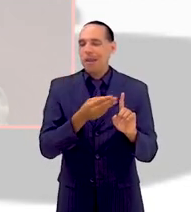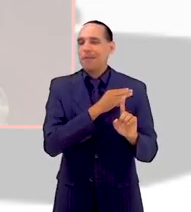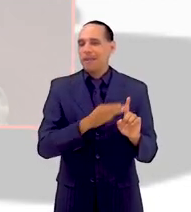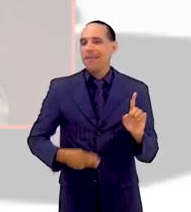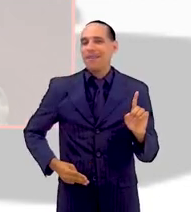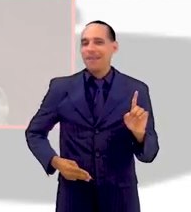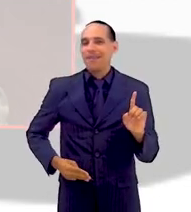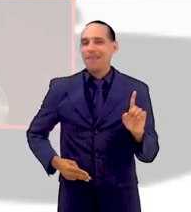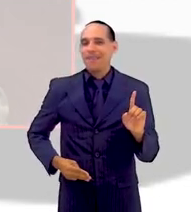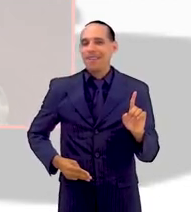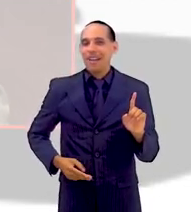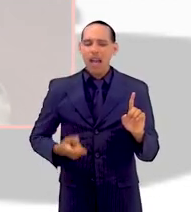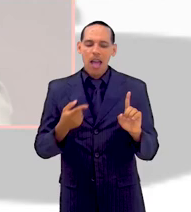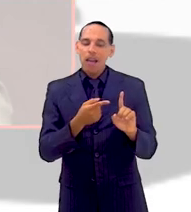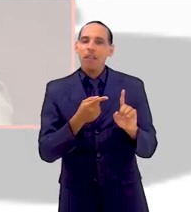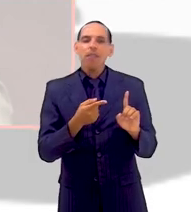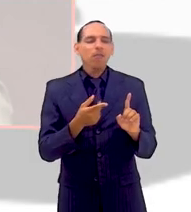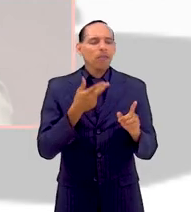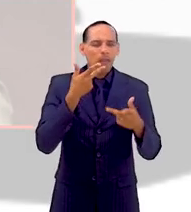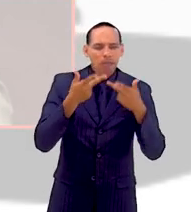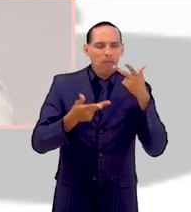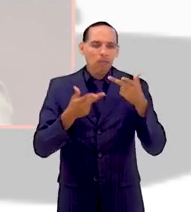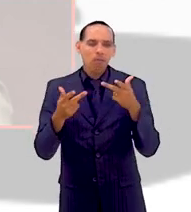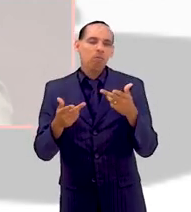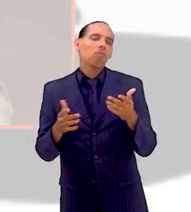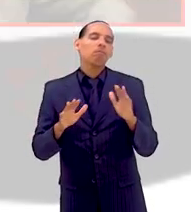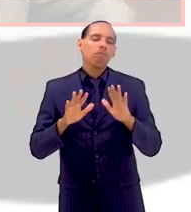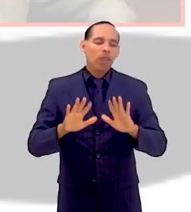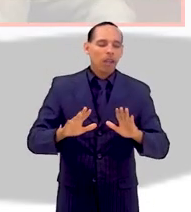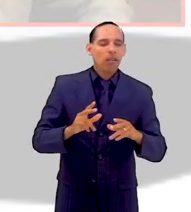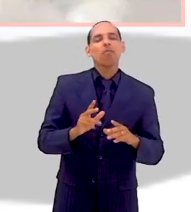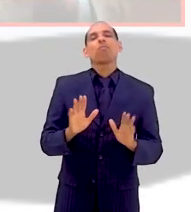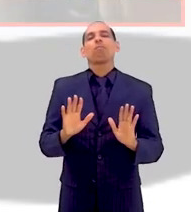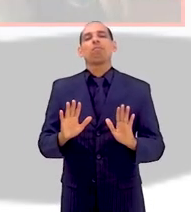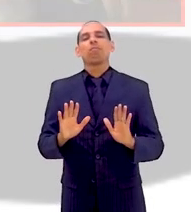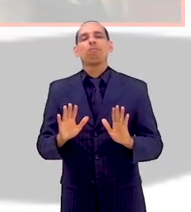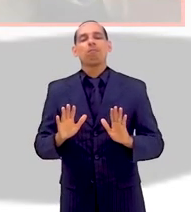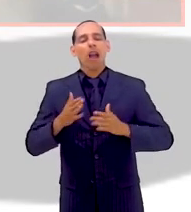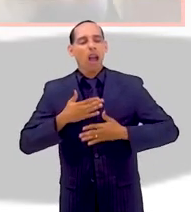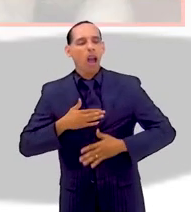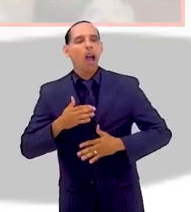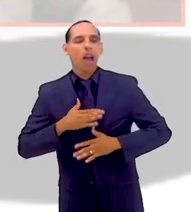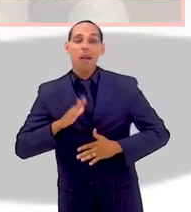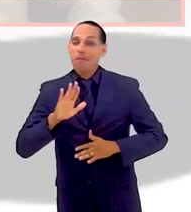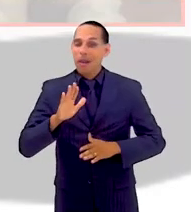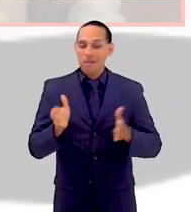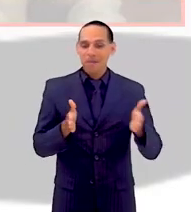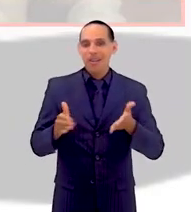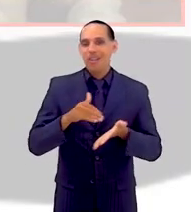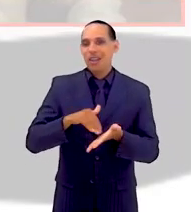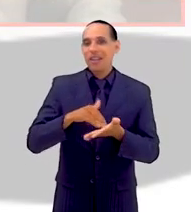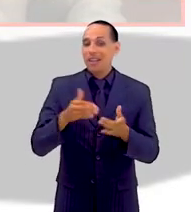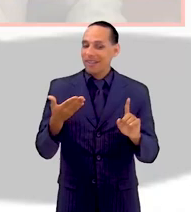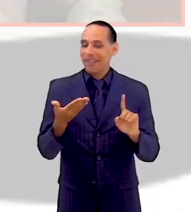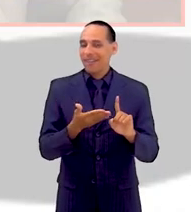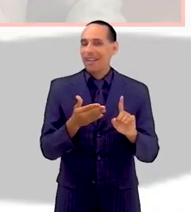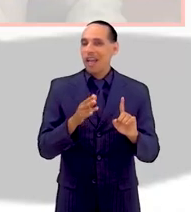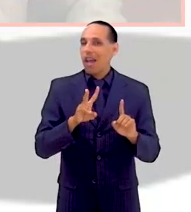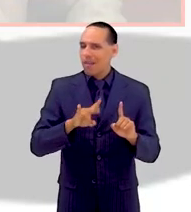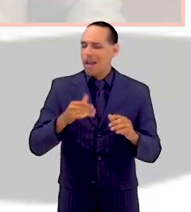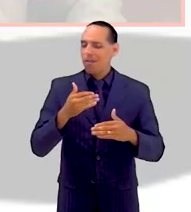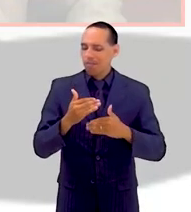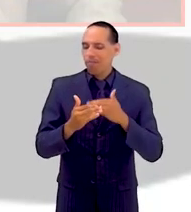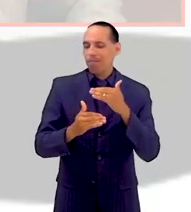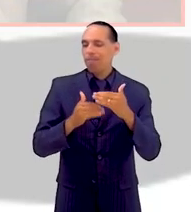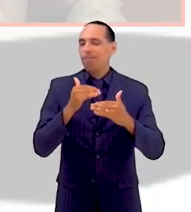maneira reservada, mas agora vamos esperar a composição do secretariado dela, que com certeza vai ter sido diminuto, porque